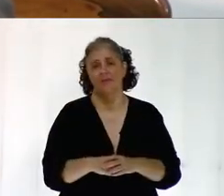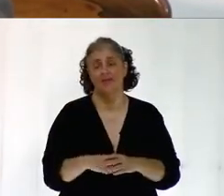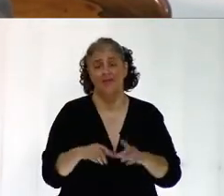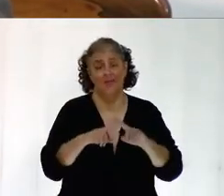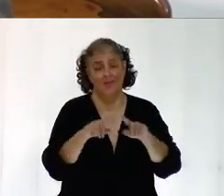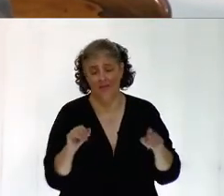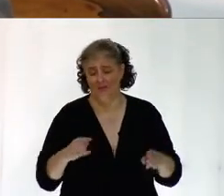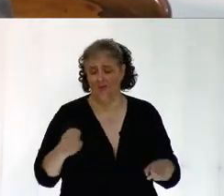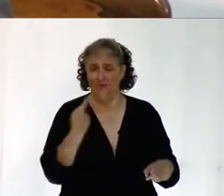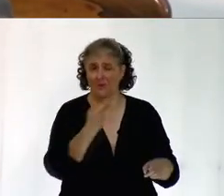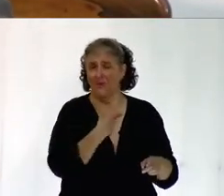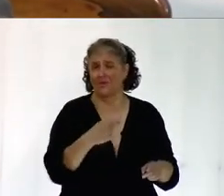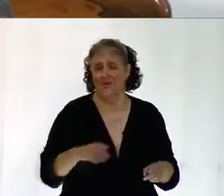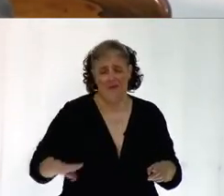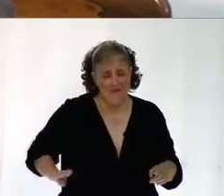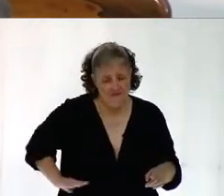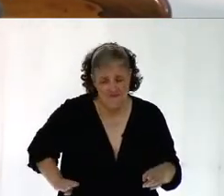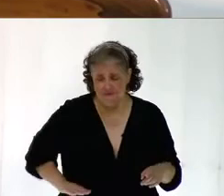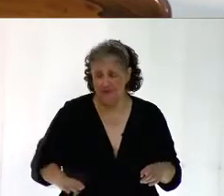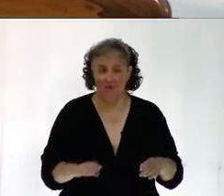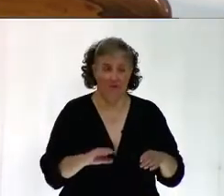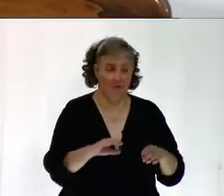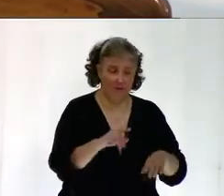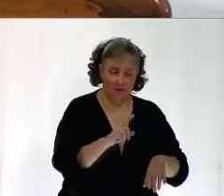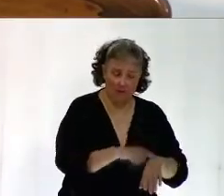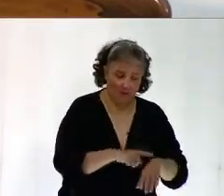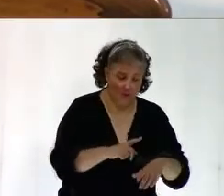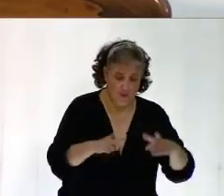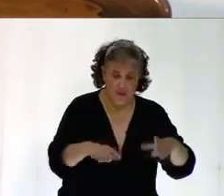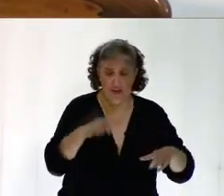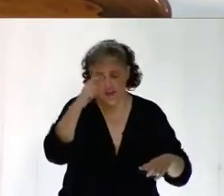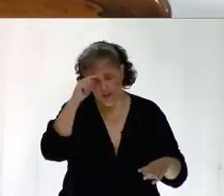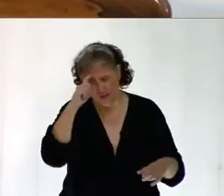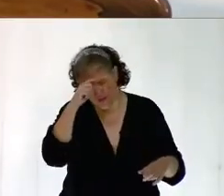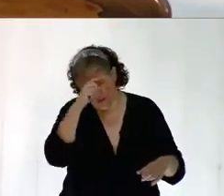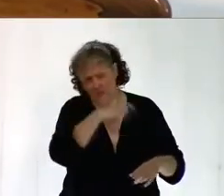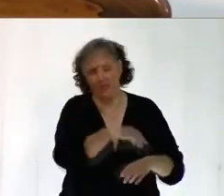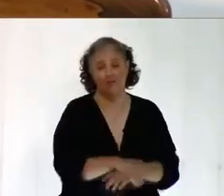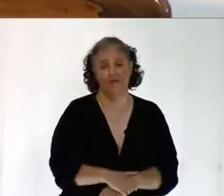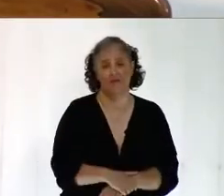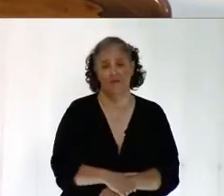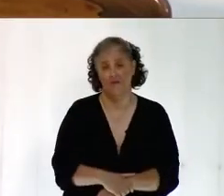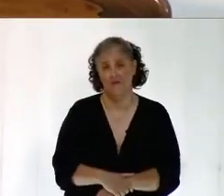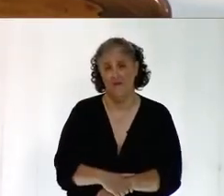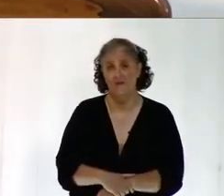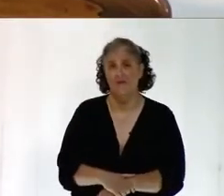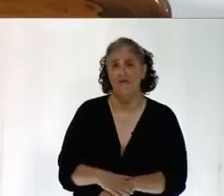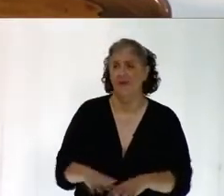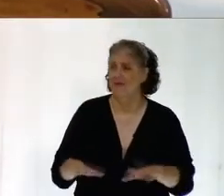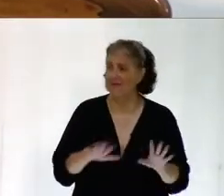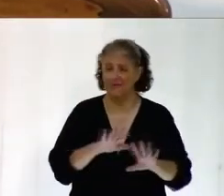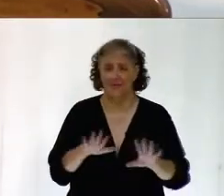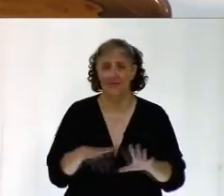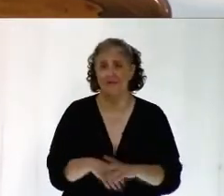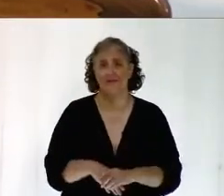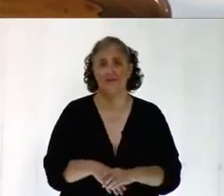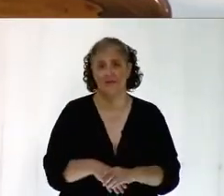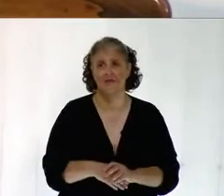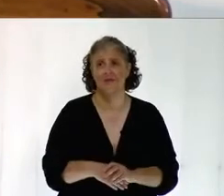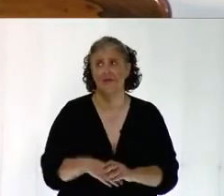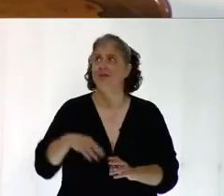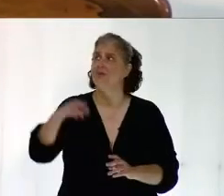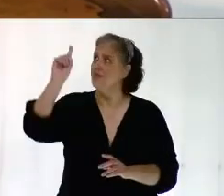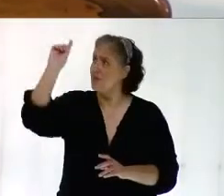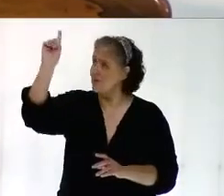fome mesmo que estejamos um lugar árido do mesmo que estejamos em um momento de adversidade de digamos uns aos outros o senhor